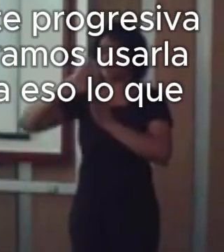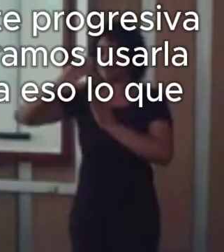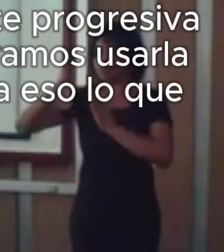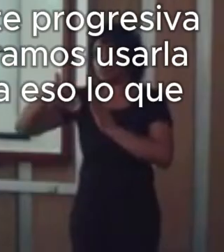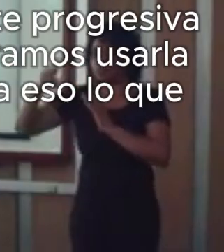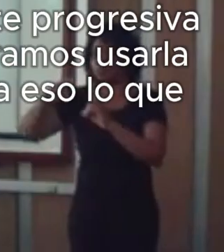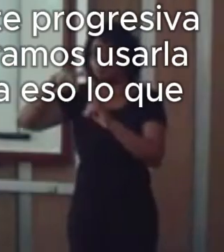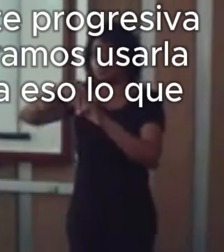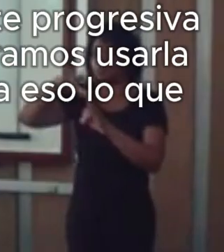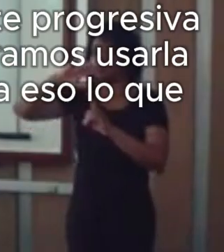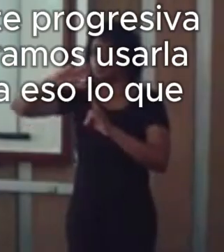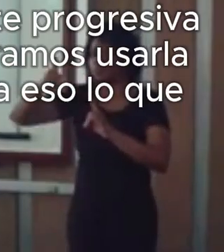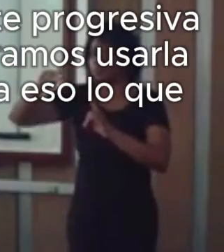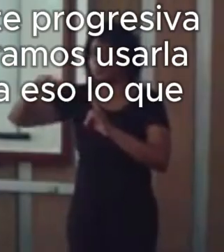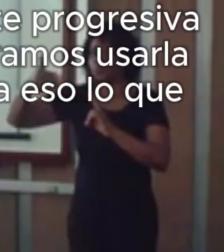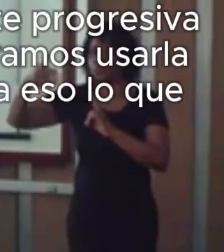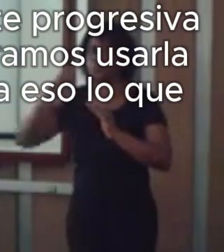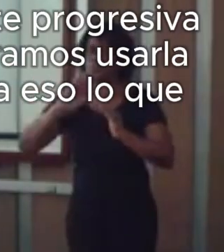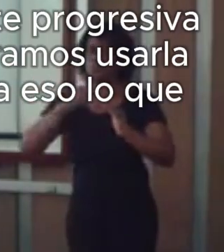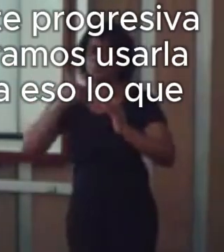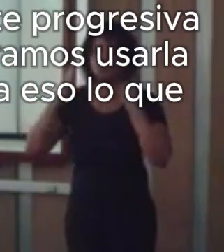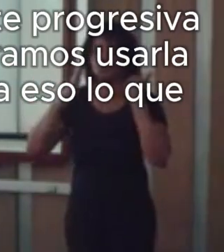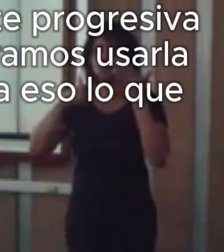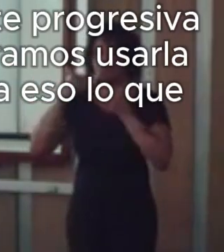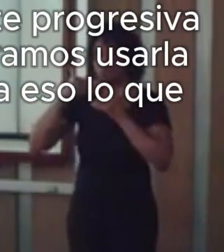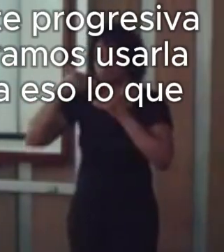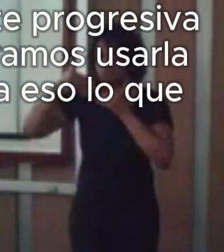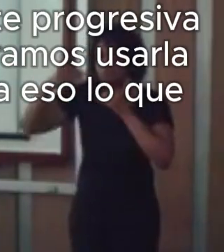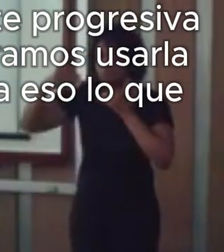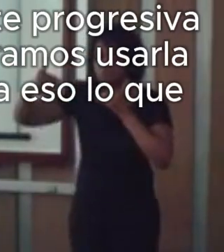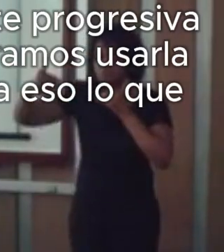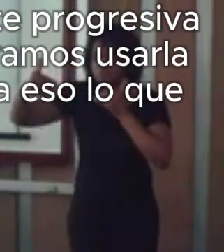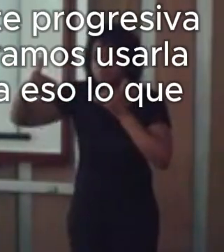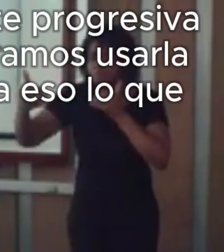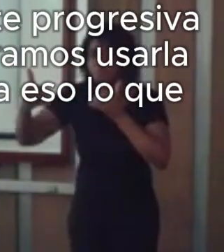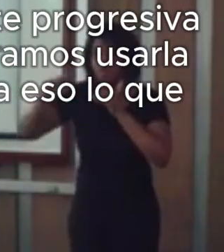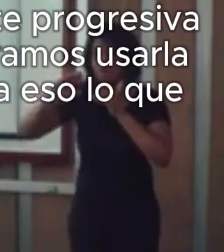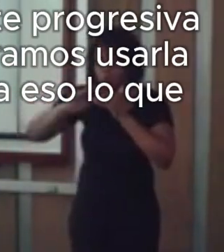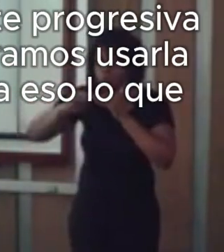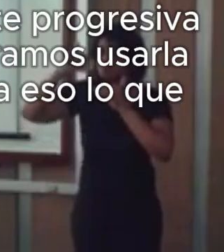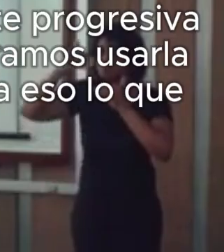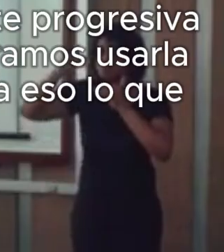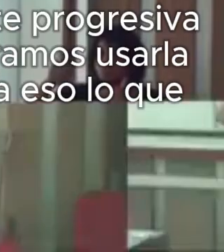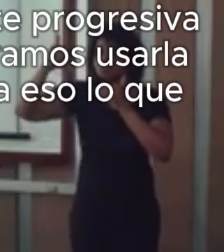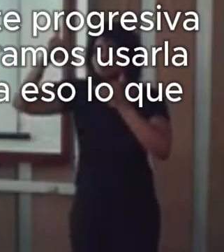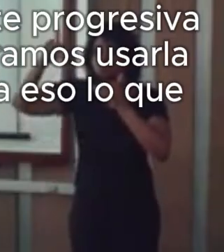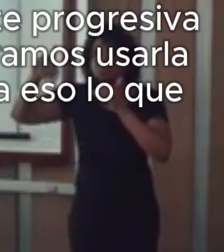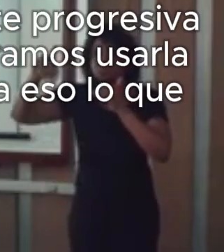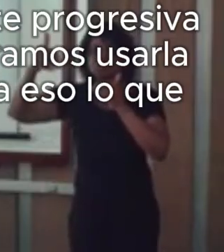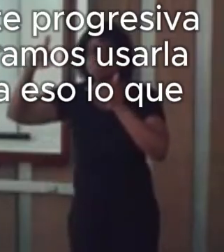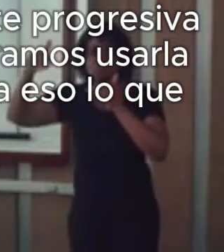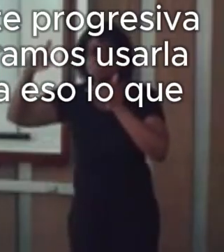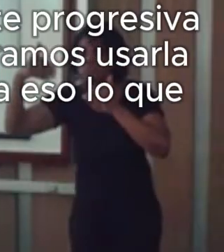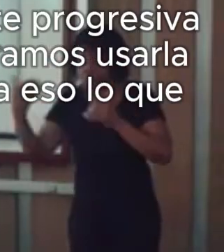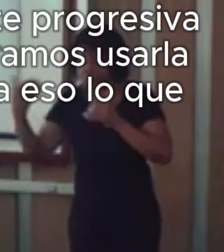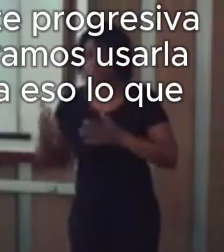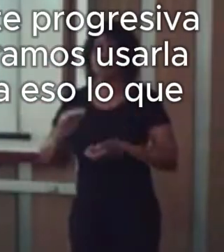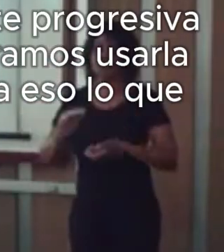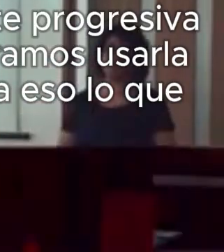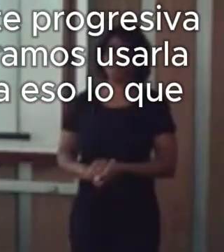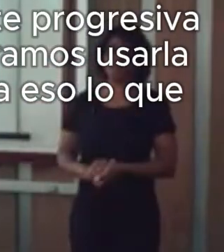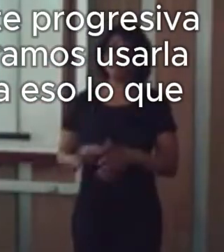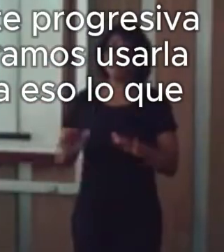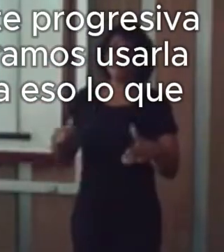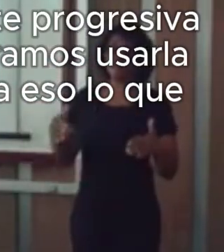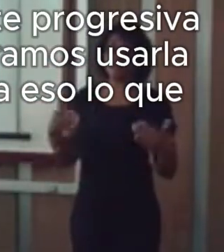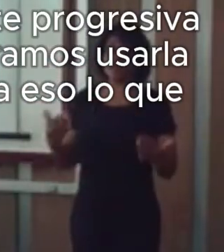secundária, que é um processo de morte progressiva que se desenvolve ao longo dos dias seguintes. Tá?